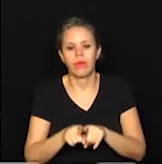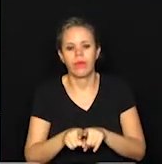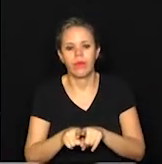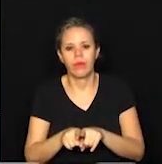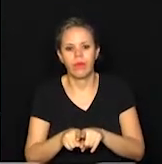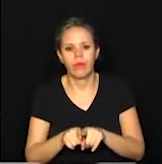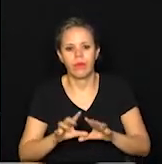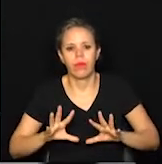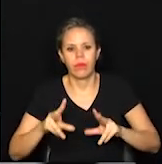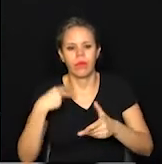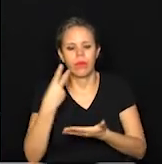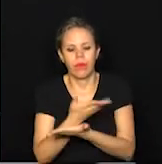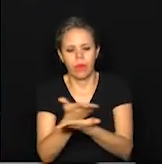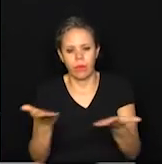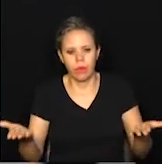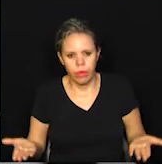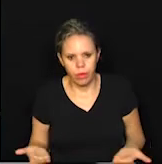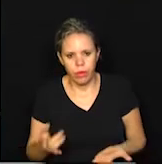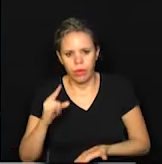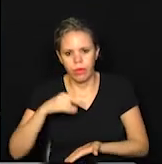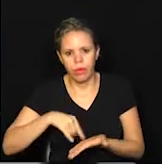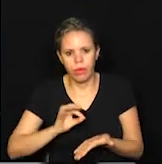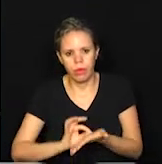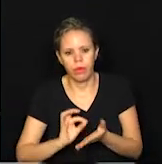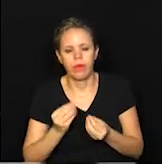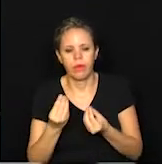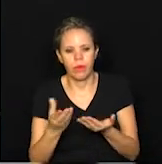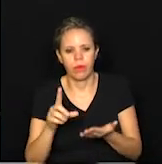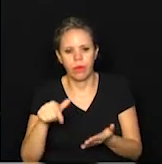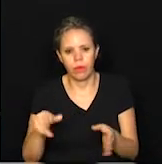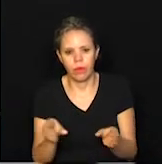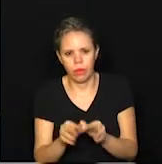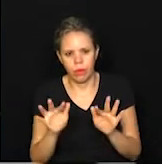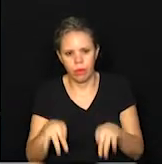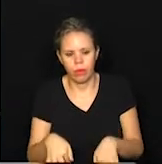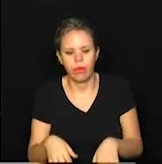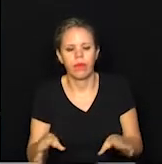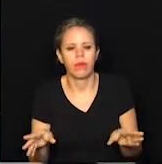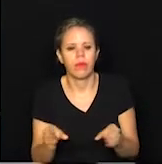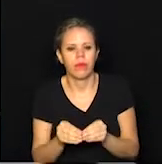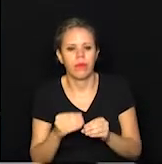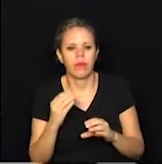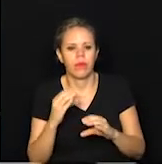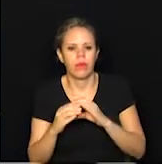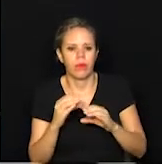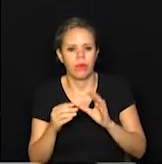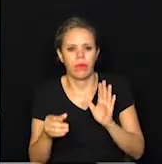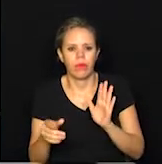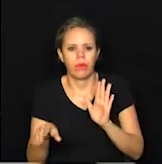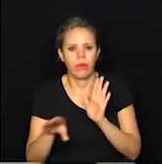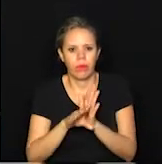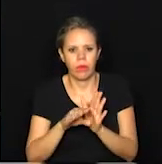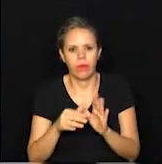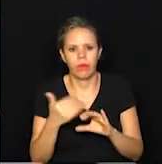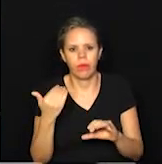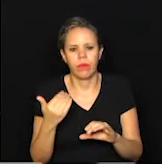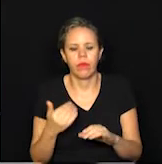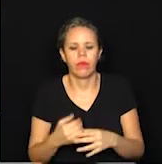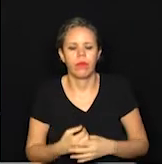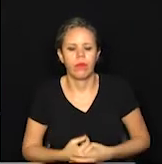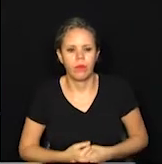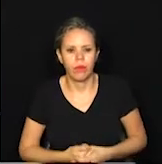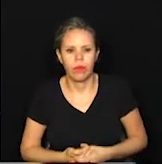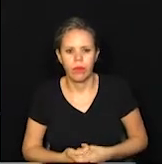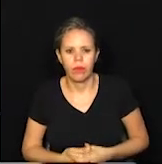todos os vereadores oficialmente, mas no final desse desse comunicado,